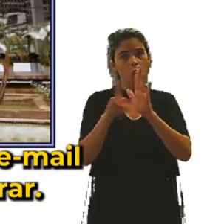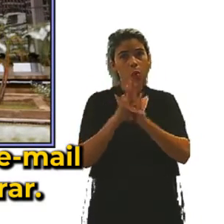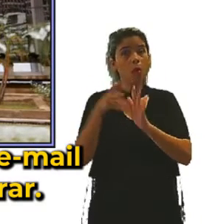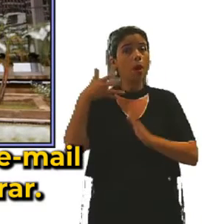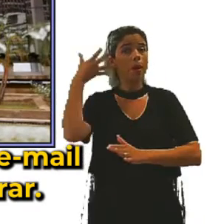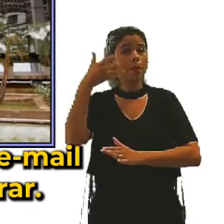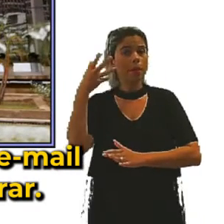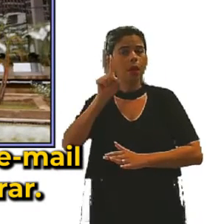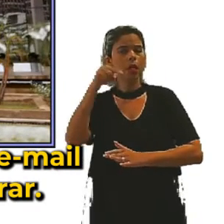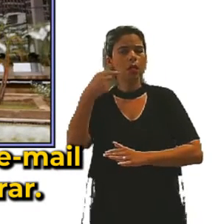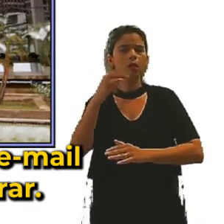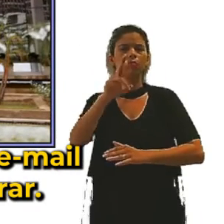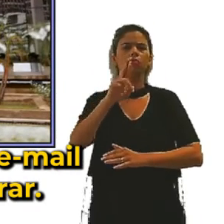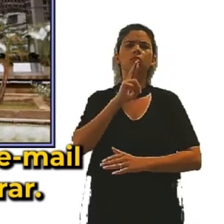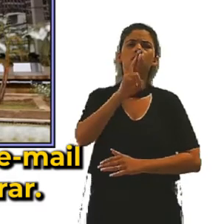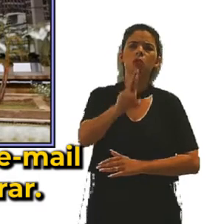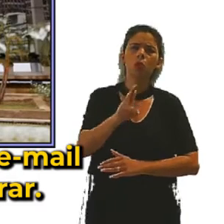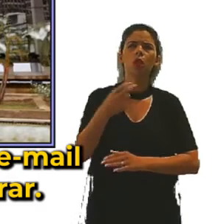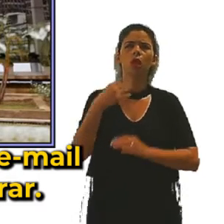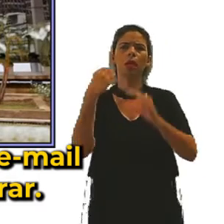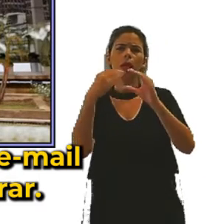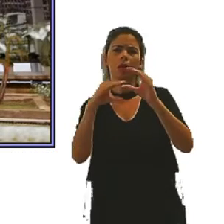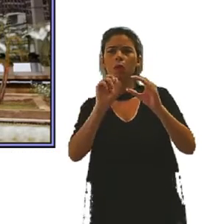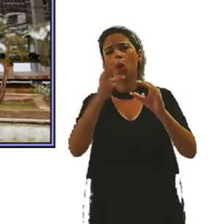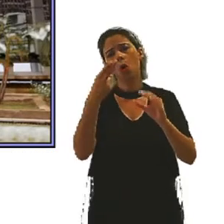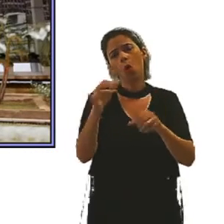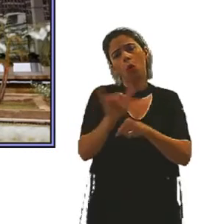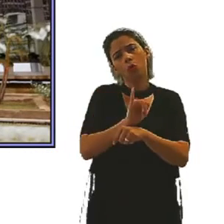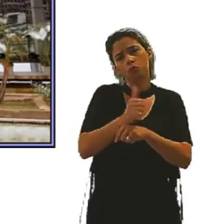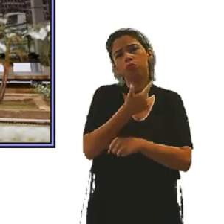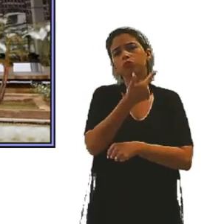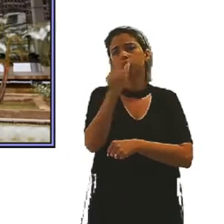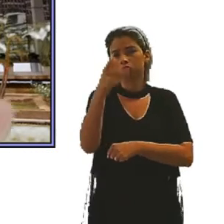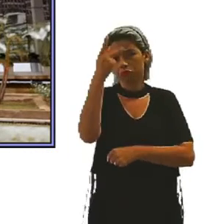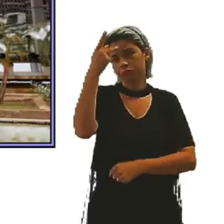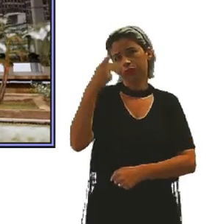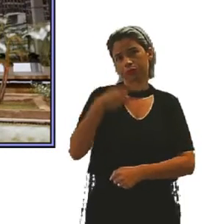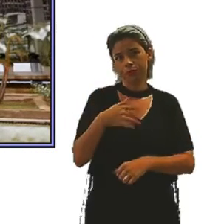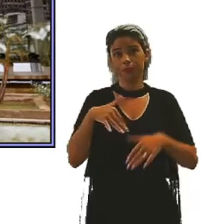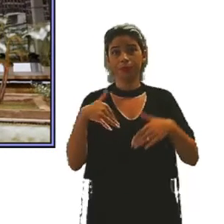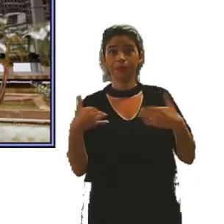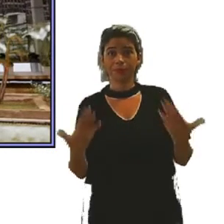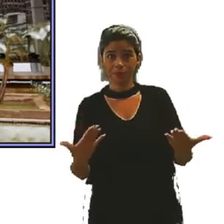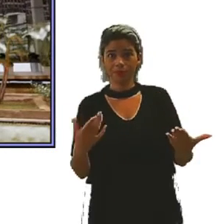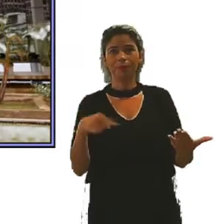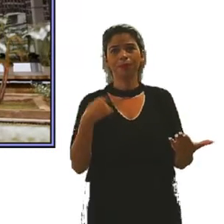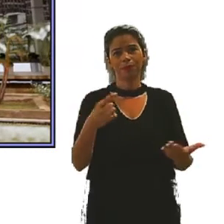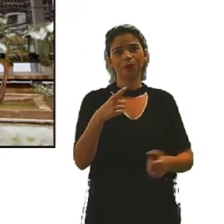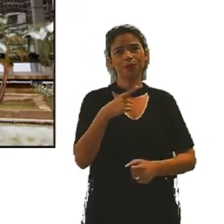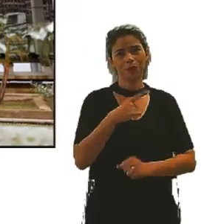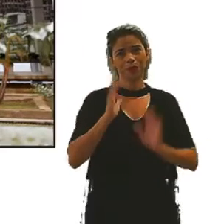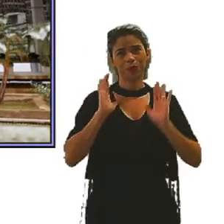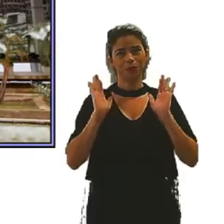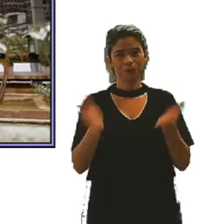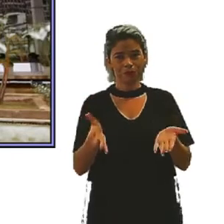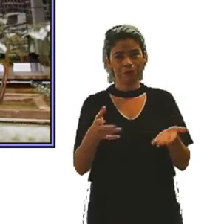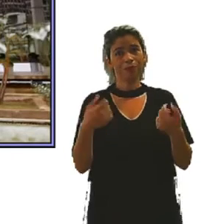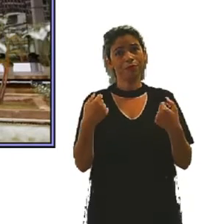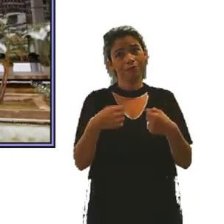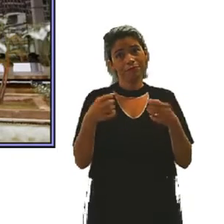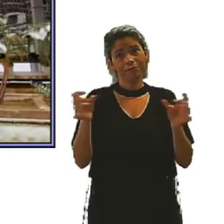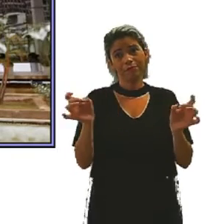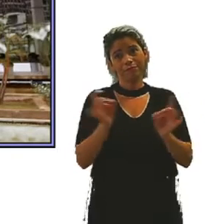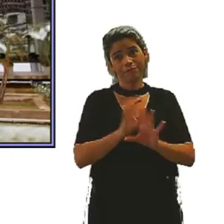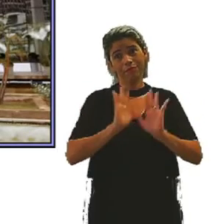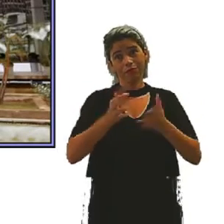oportunamente por e-mail ou por outro meio que a equipe encontrar, né? Então, nós temos aí que finalizar, já